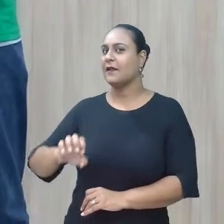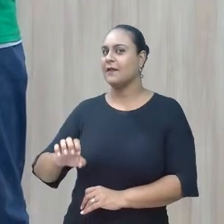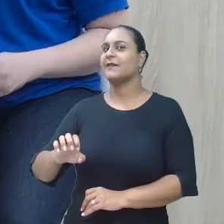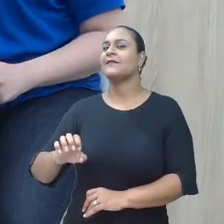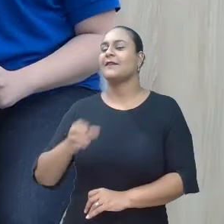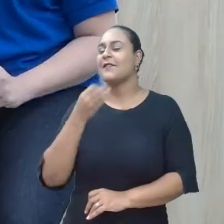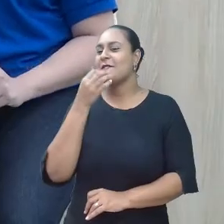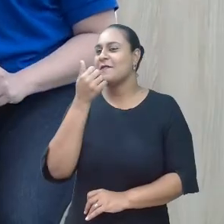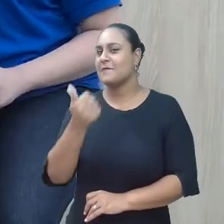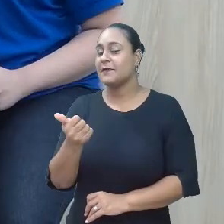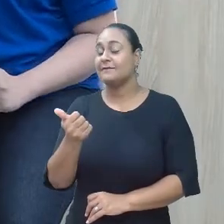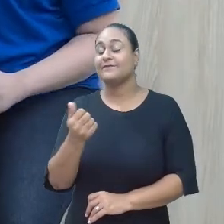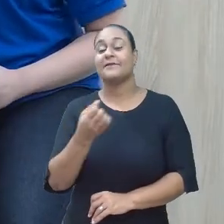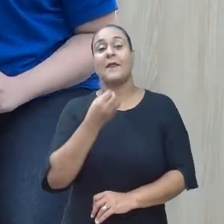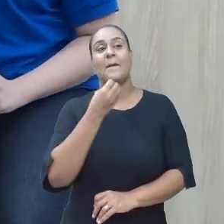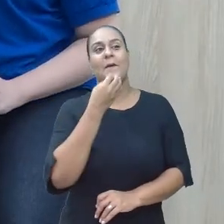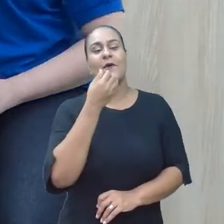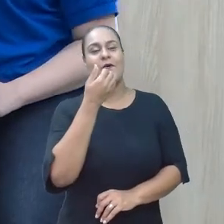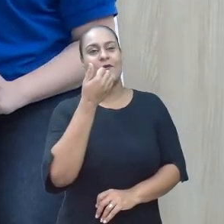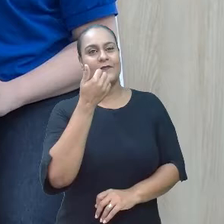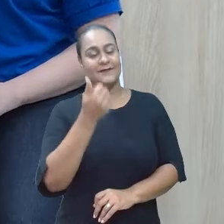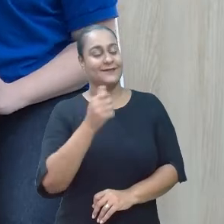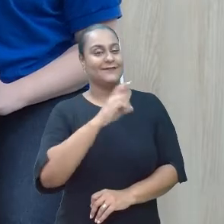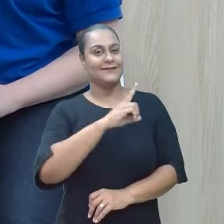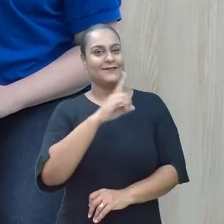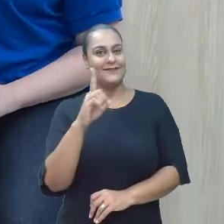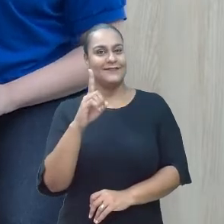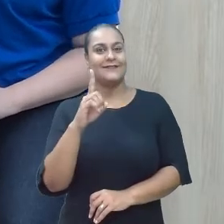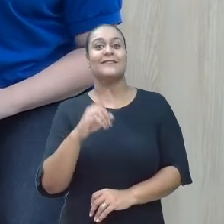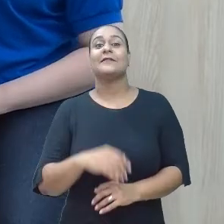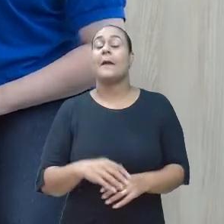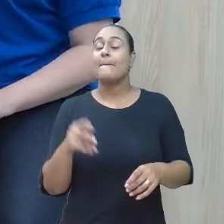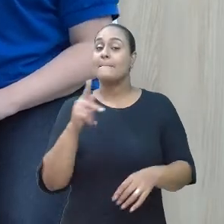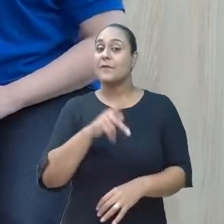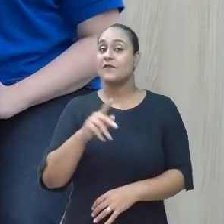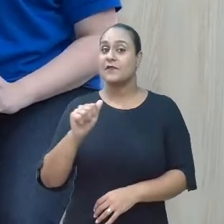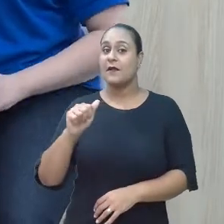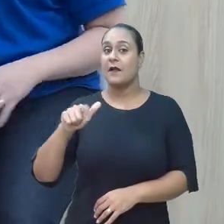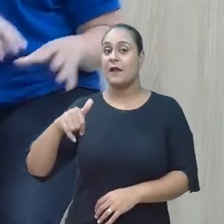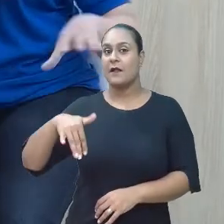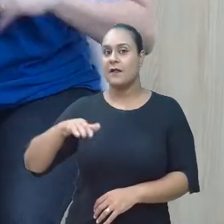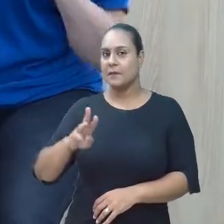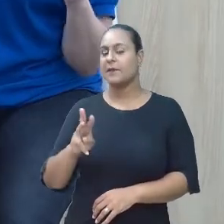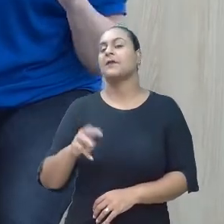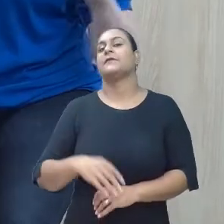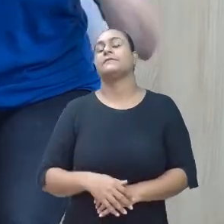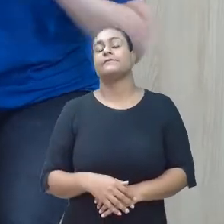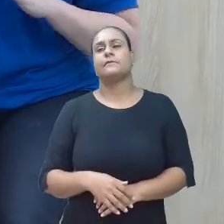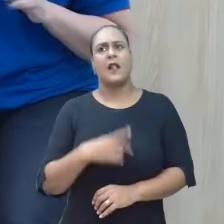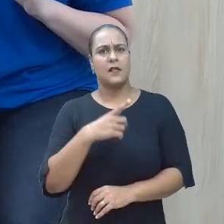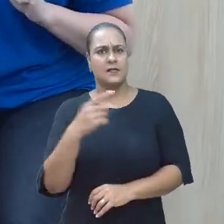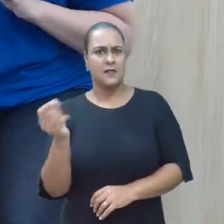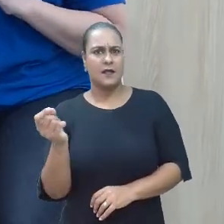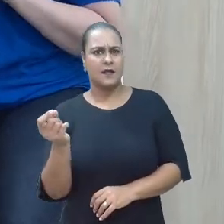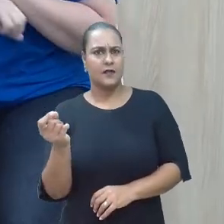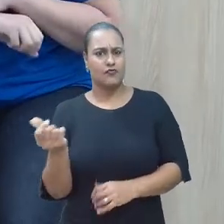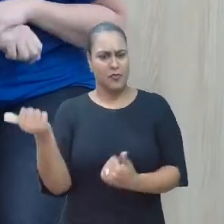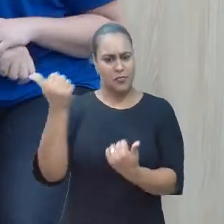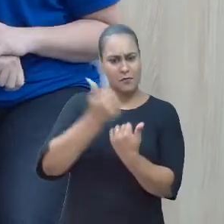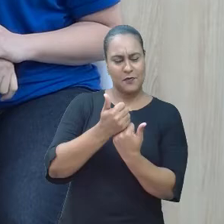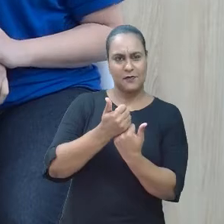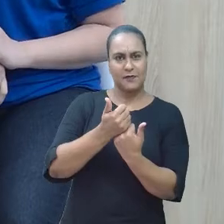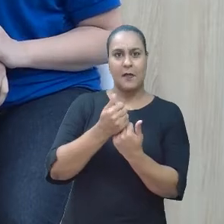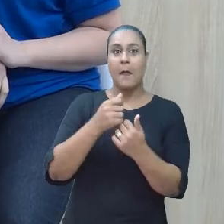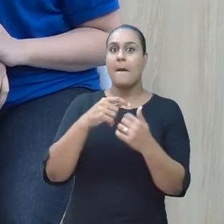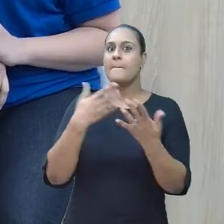bem? Bom dia, professor Gilson. Bom dia, professor Alami. Ele estava por aqui, já deu uma saída, já tomei o lugar dele, para a